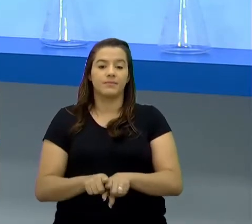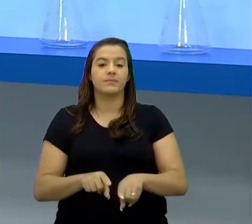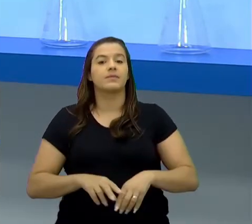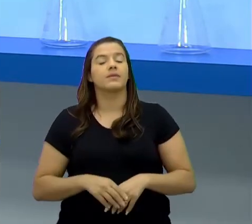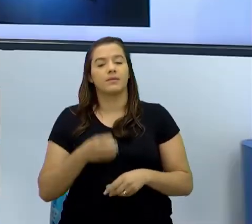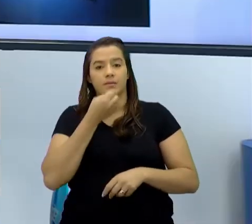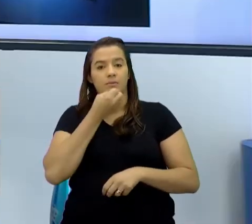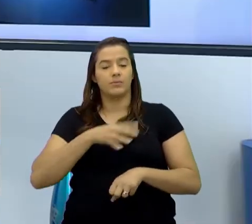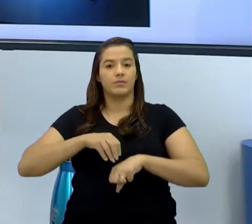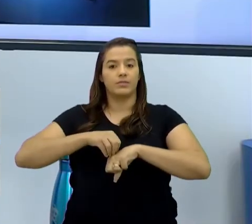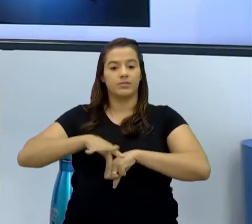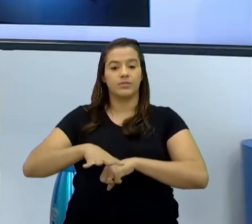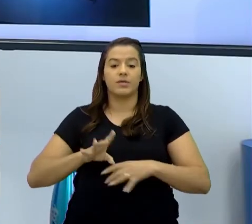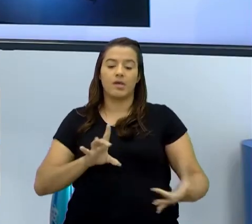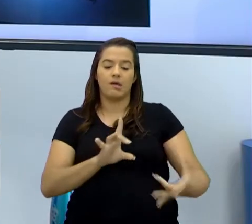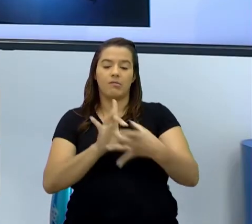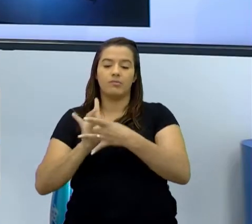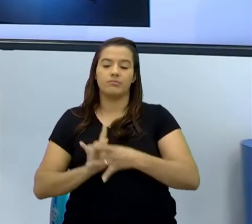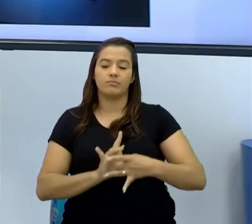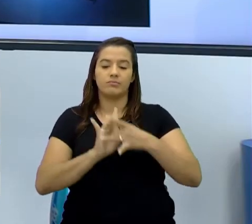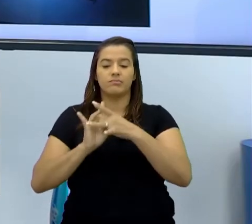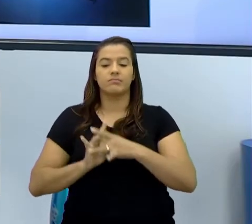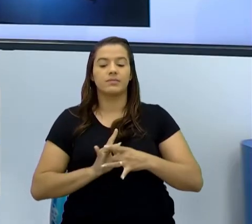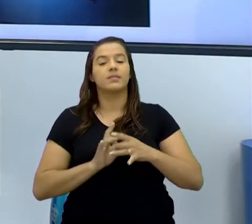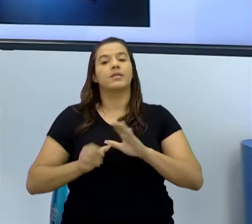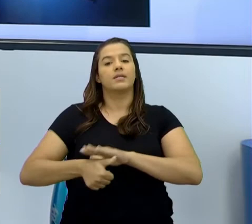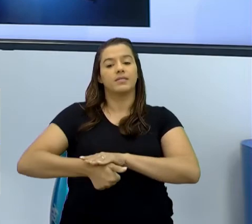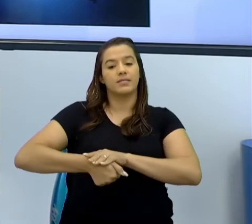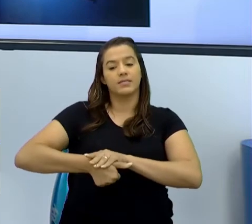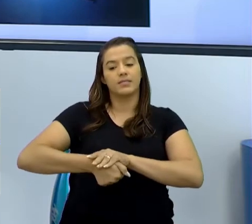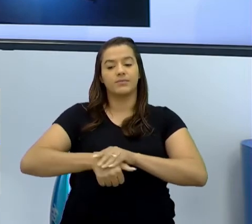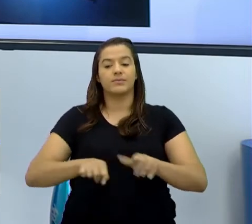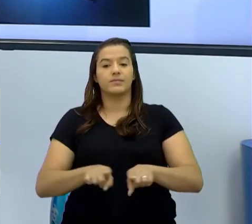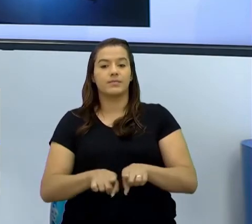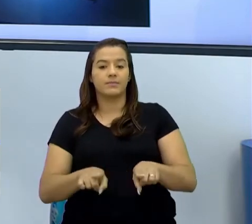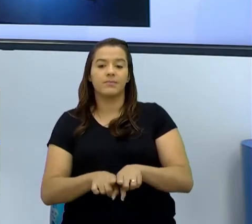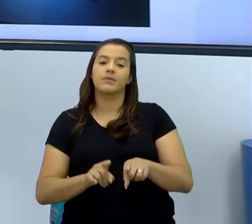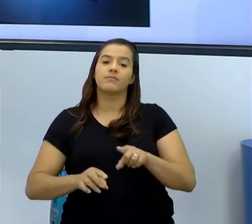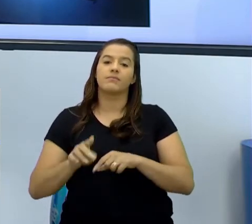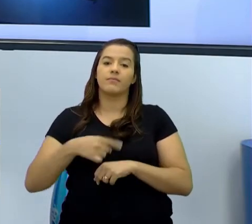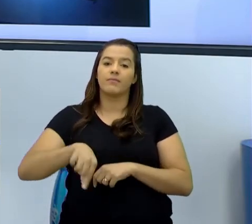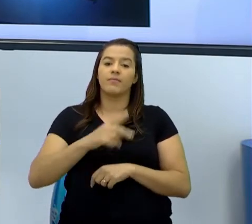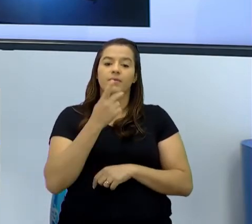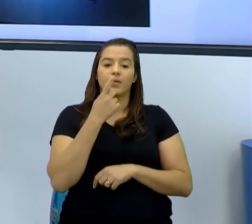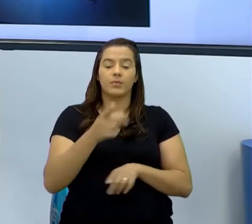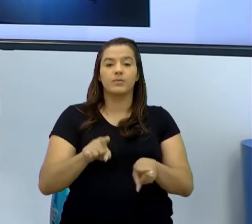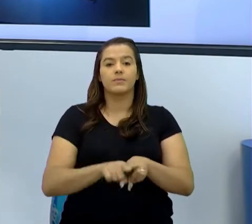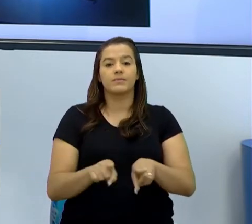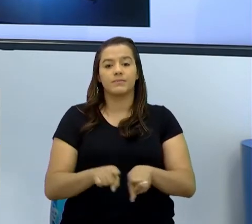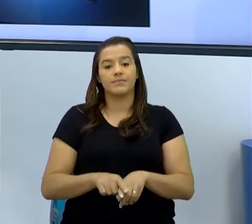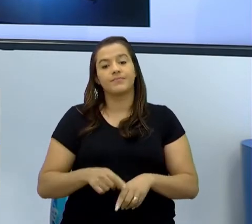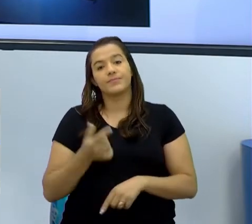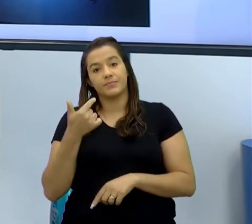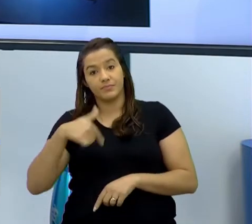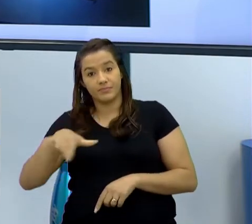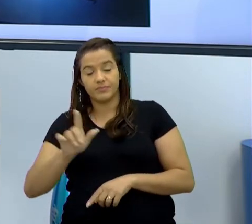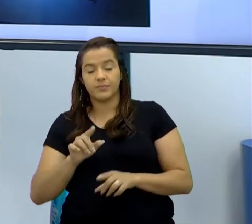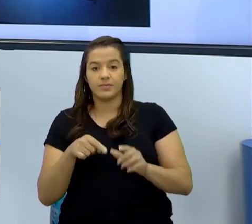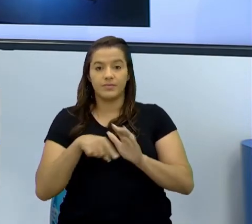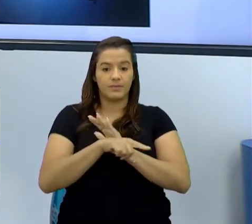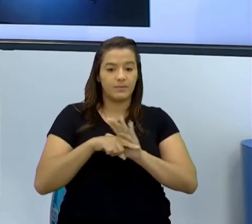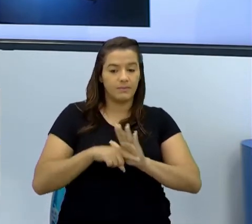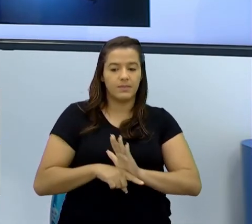dica aí, lembrei. Né? União, família e as tartarugas, o que você disse também. Se a gente for, depois vocês podem pesquisar aí,